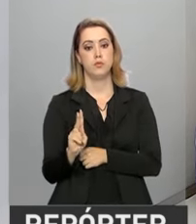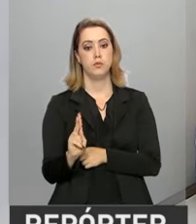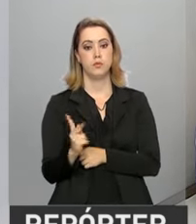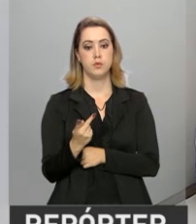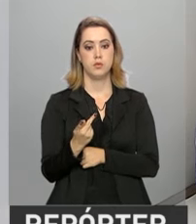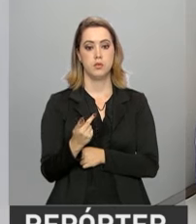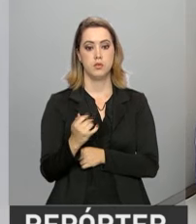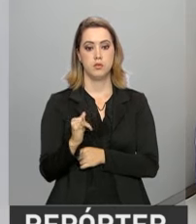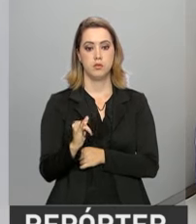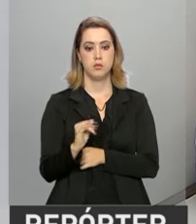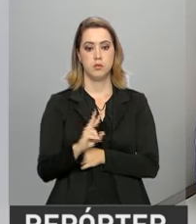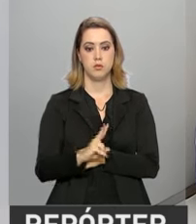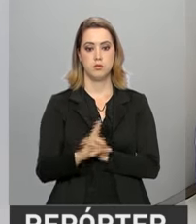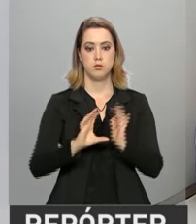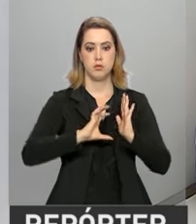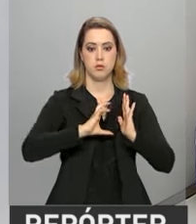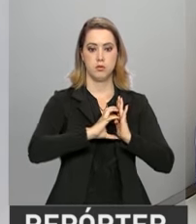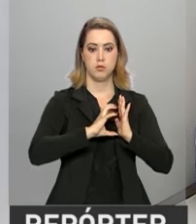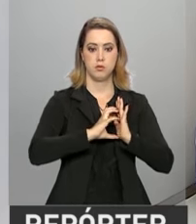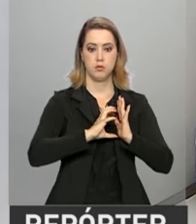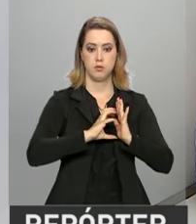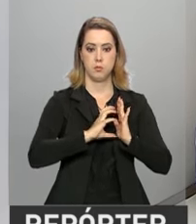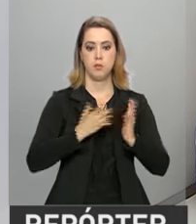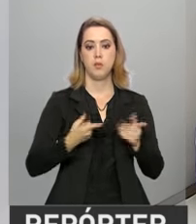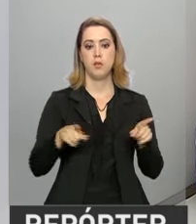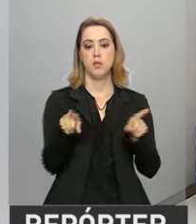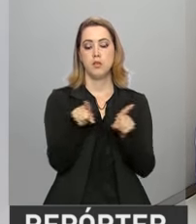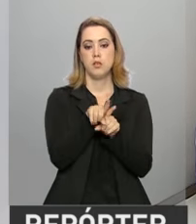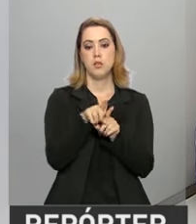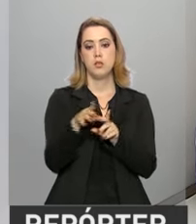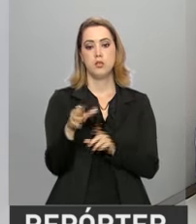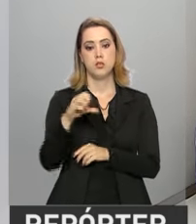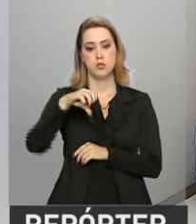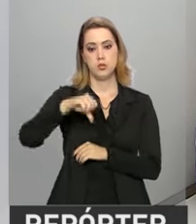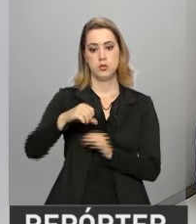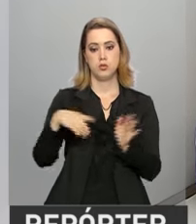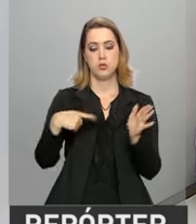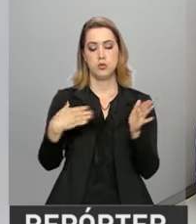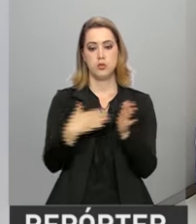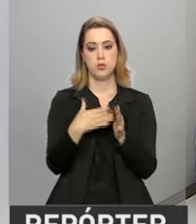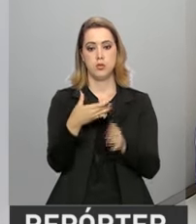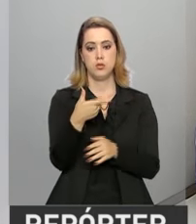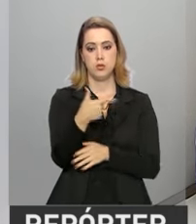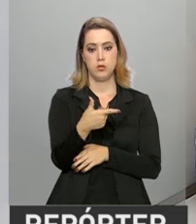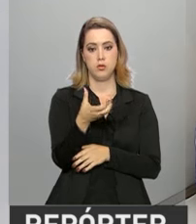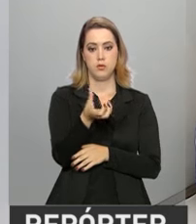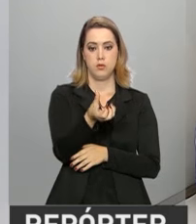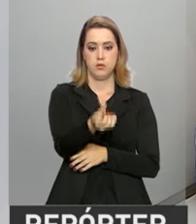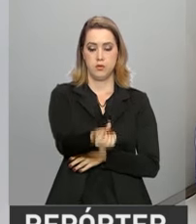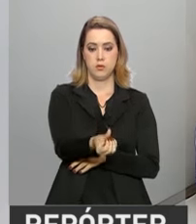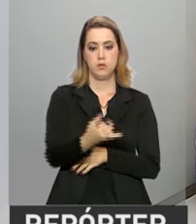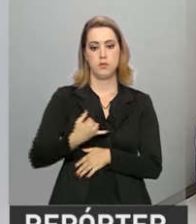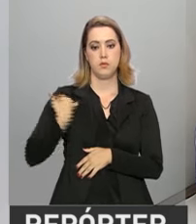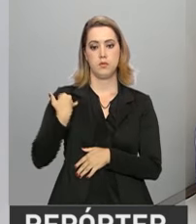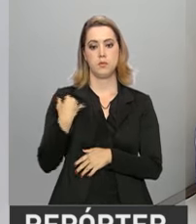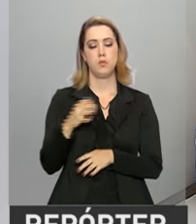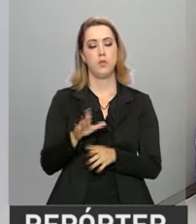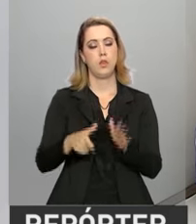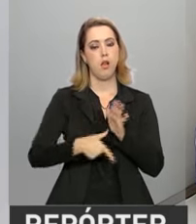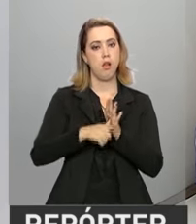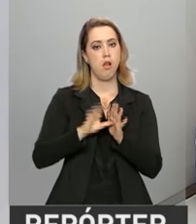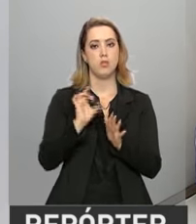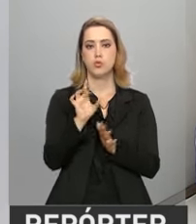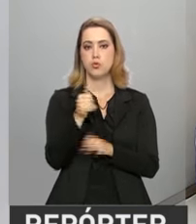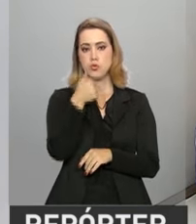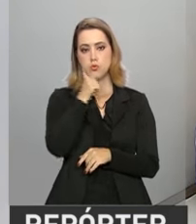HIV com a idade entre 9 e 26 anos. Antes, só as mulheres soropositivas dessa faixa